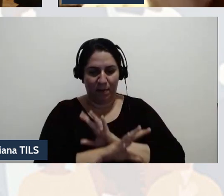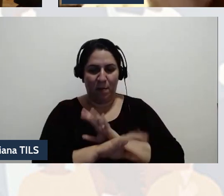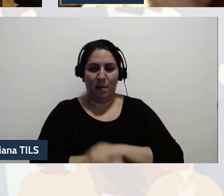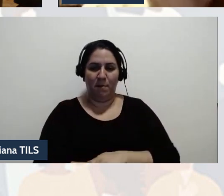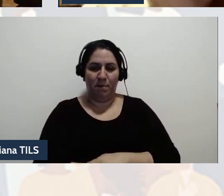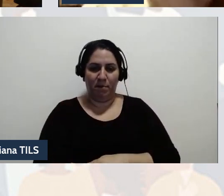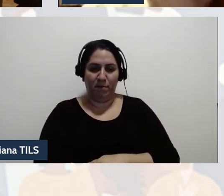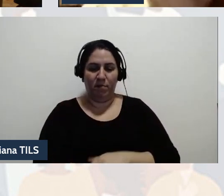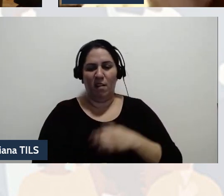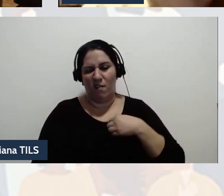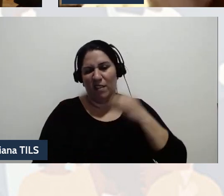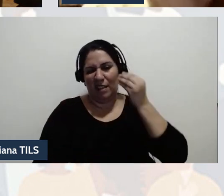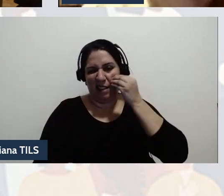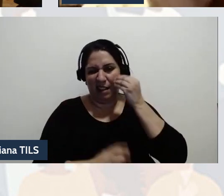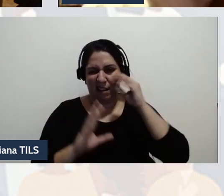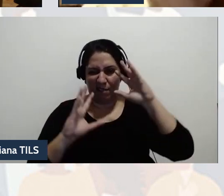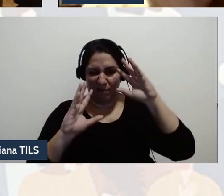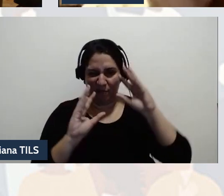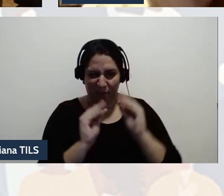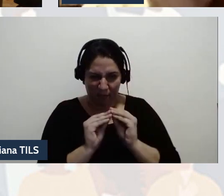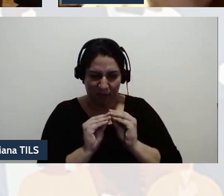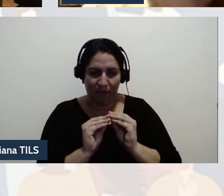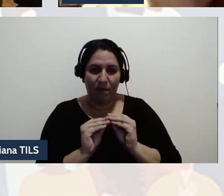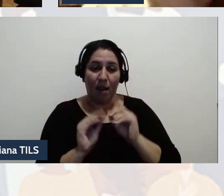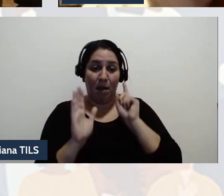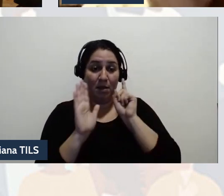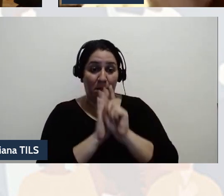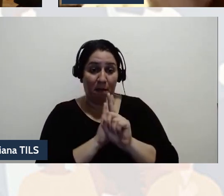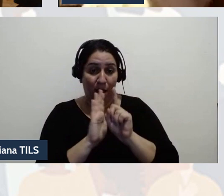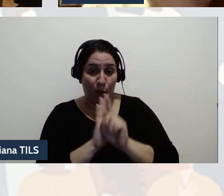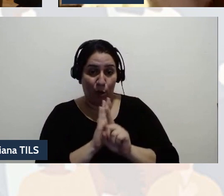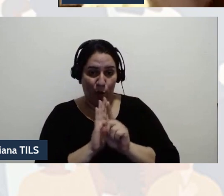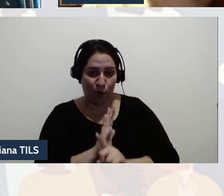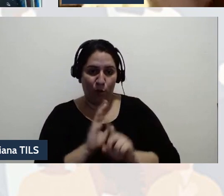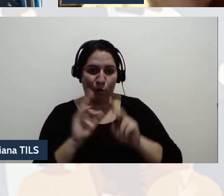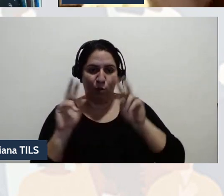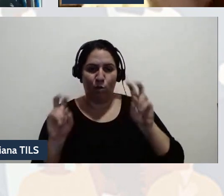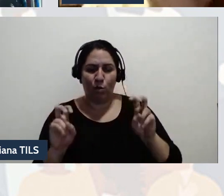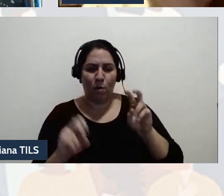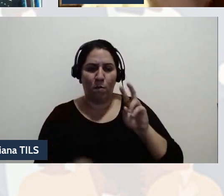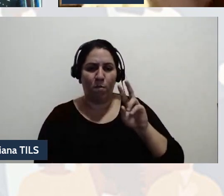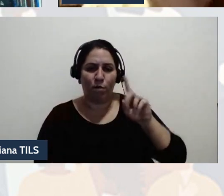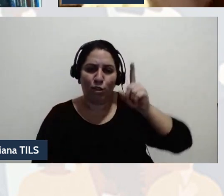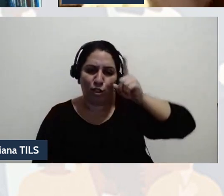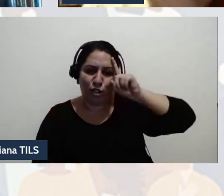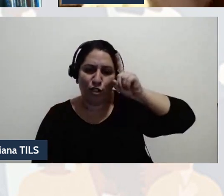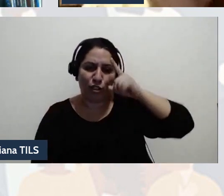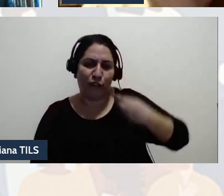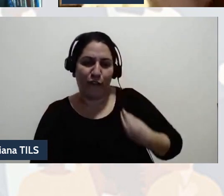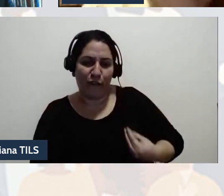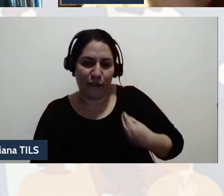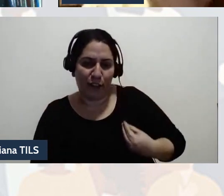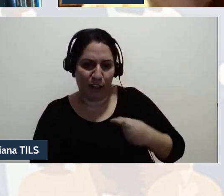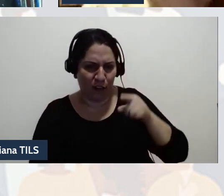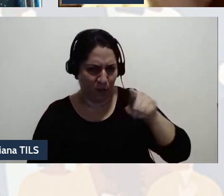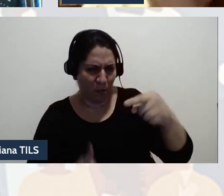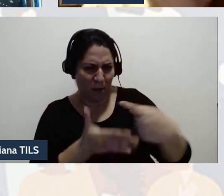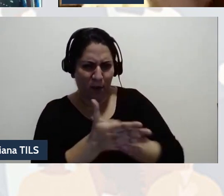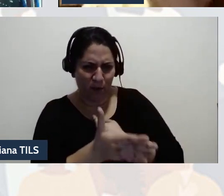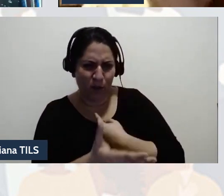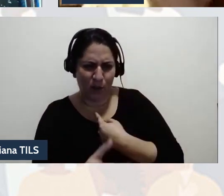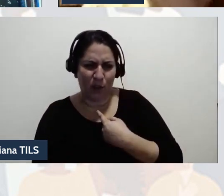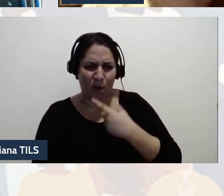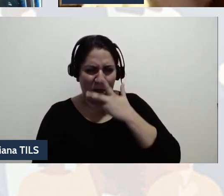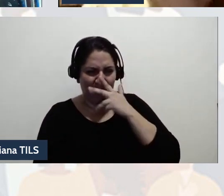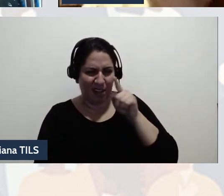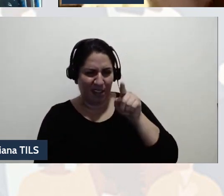vou tentar ser bem sintética. Assim, as perguntas que eu fazia sobre rotina, alguém perguntou. Foi você, Cida, sobre